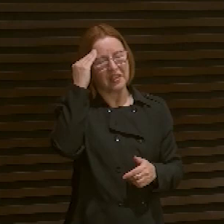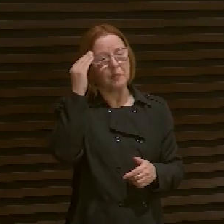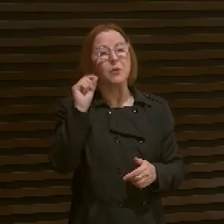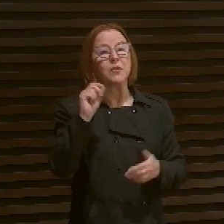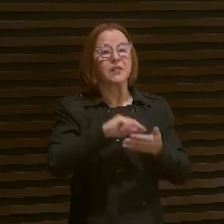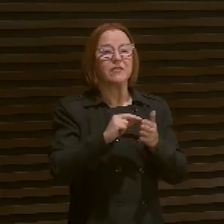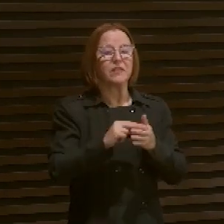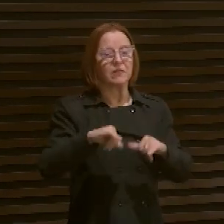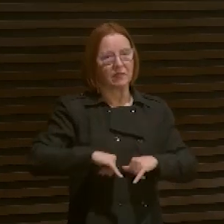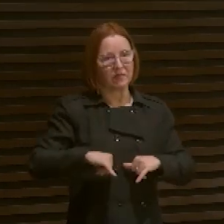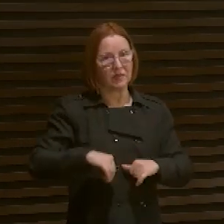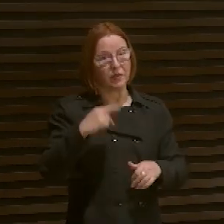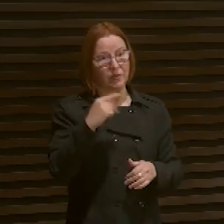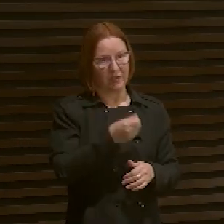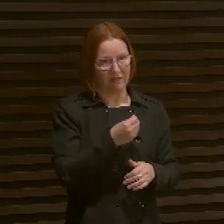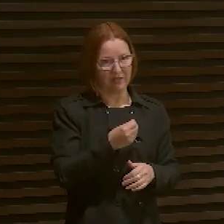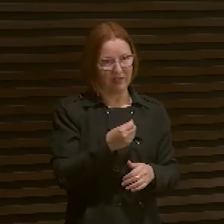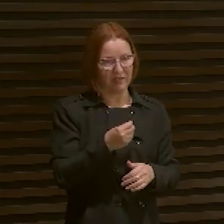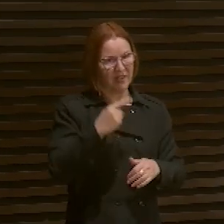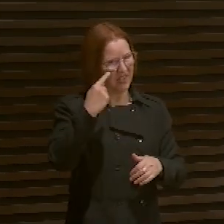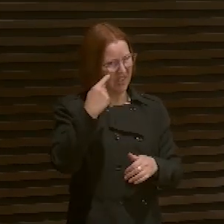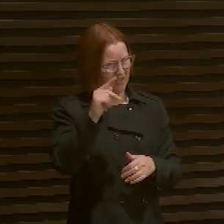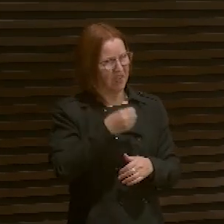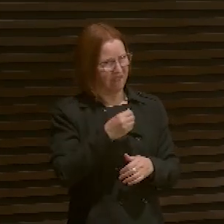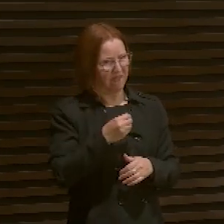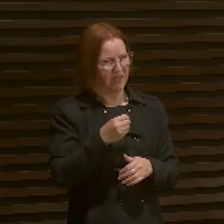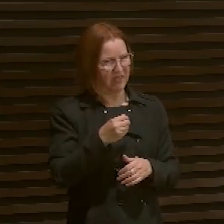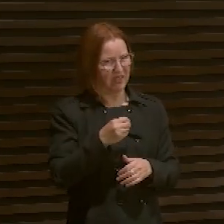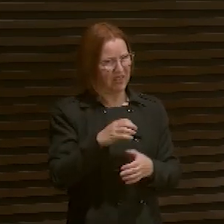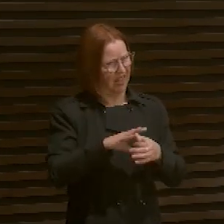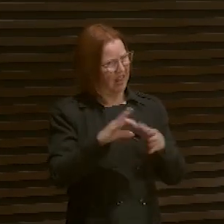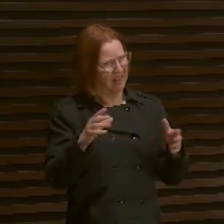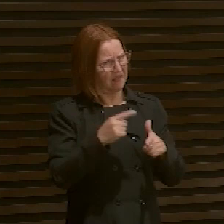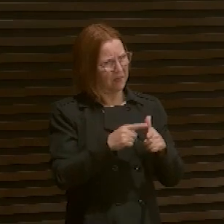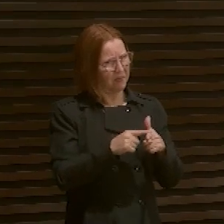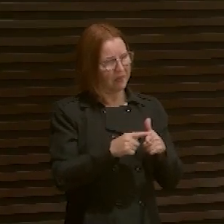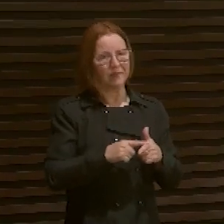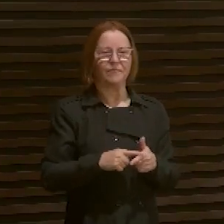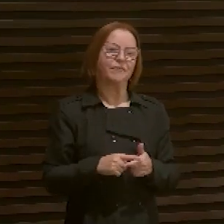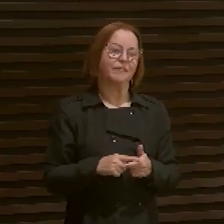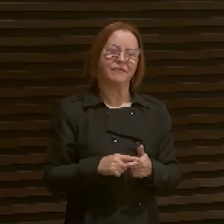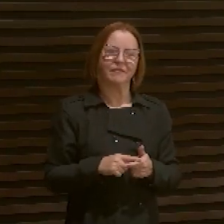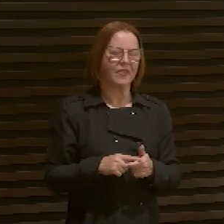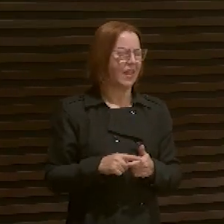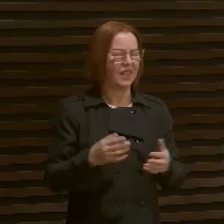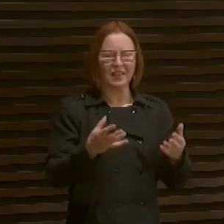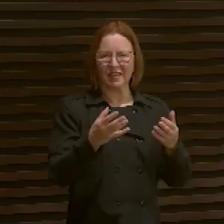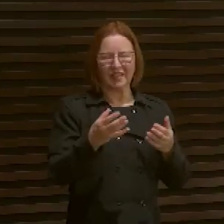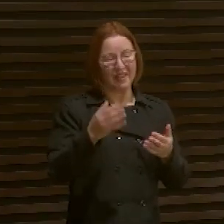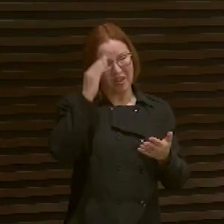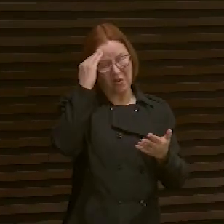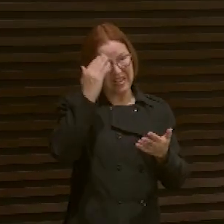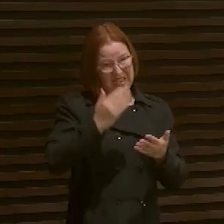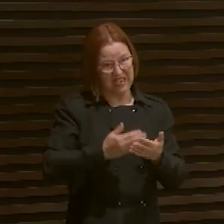vida. A tua vida é livre de tribulação? Então, não caia nessa